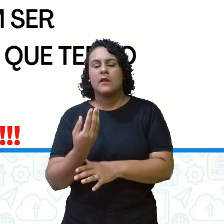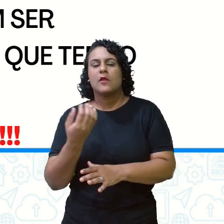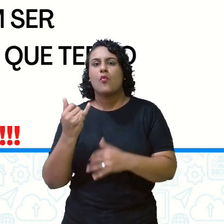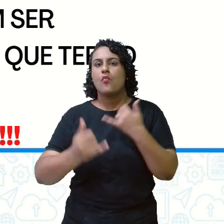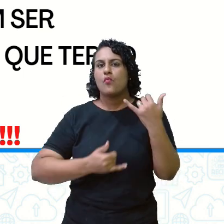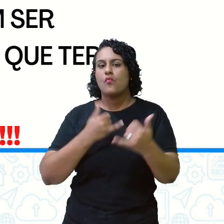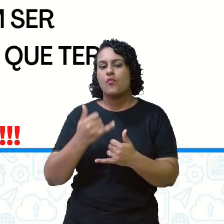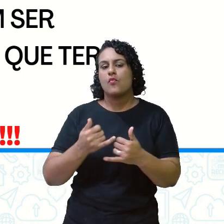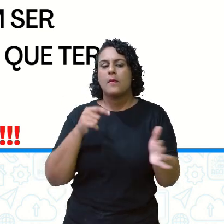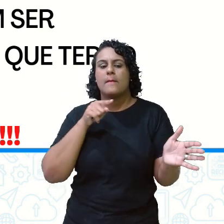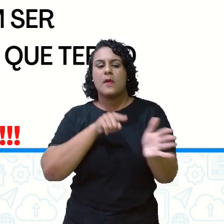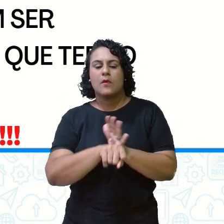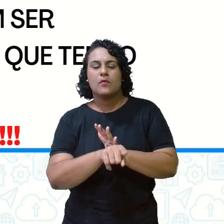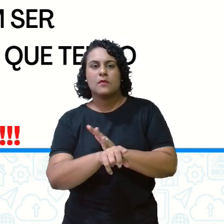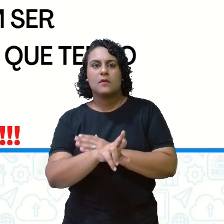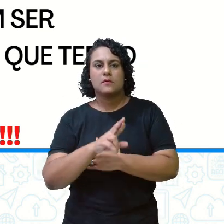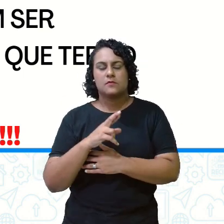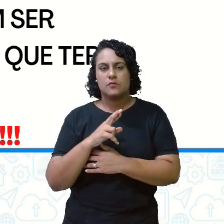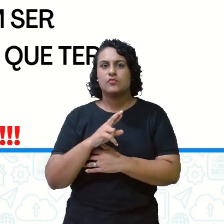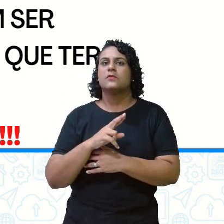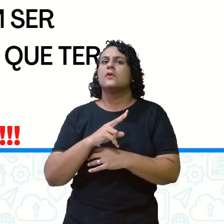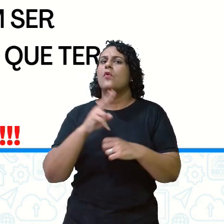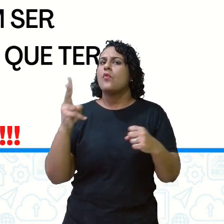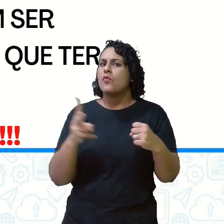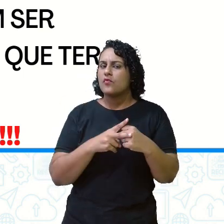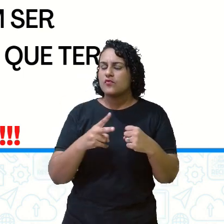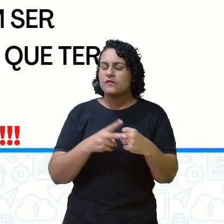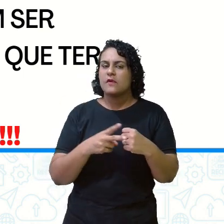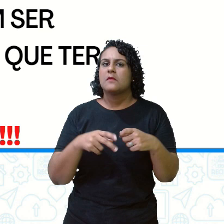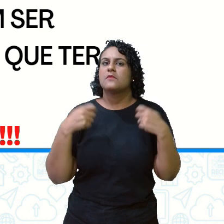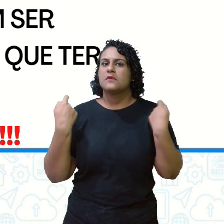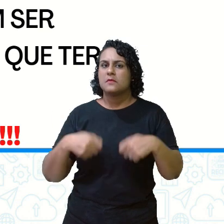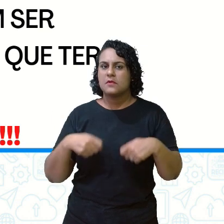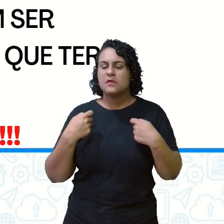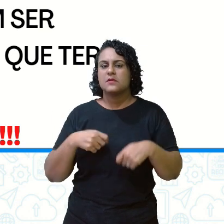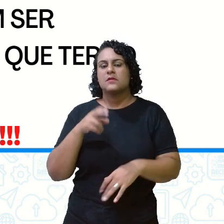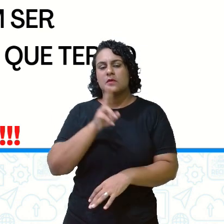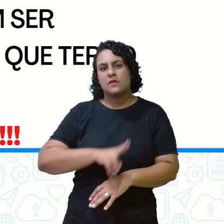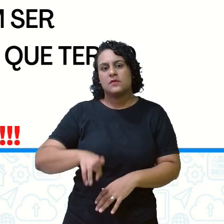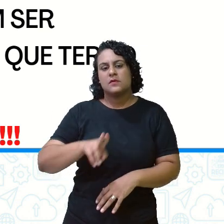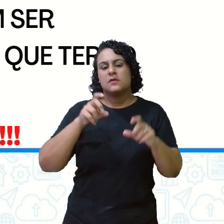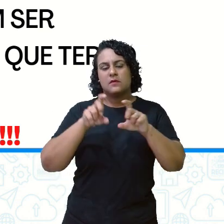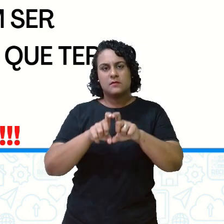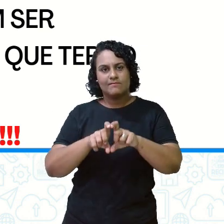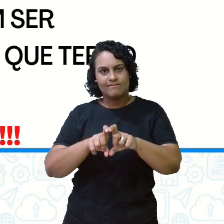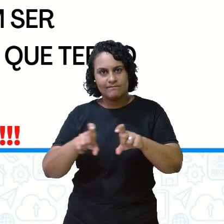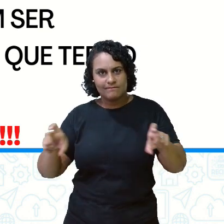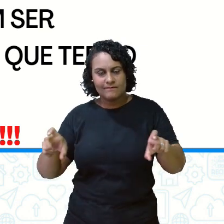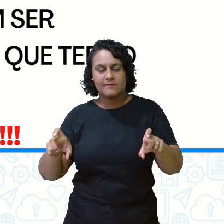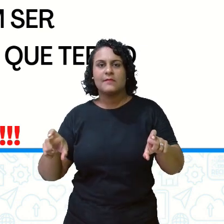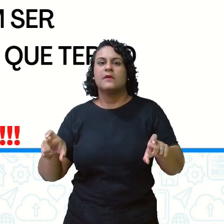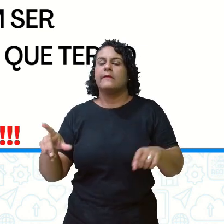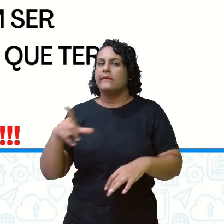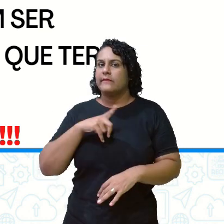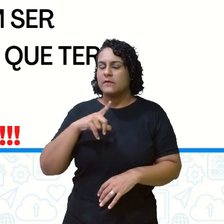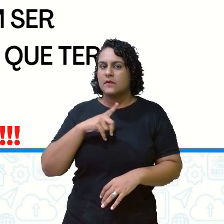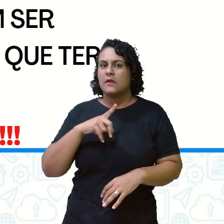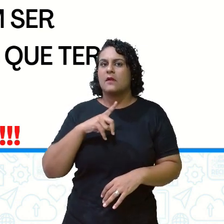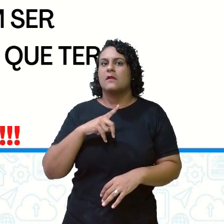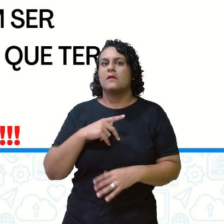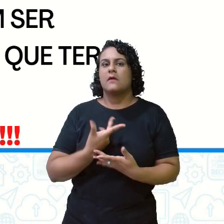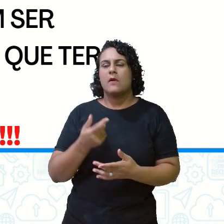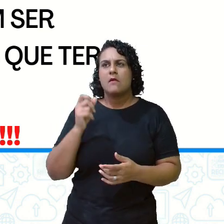respostas com os verbos que devem ser empregados nas frases que terão a